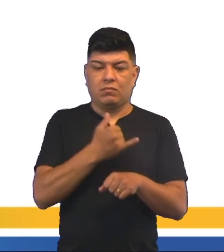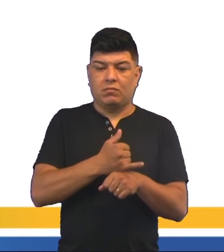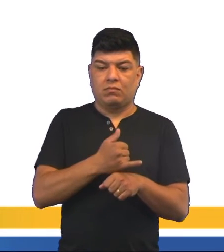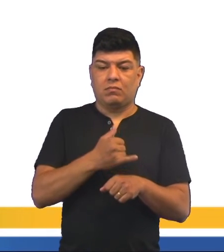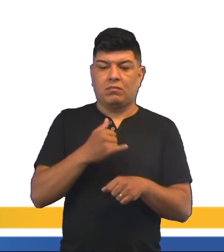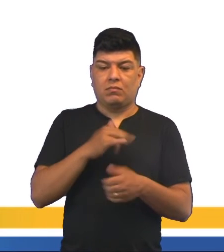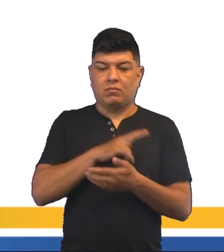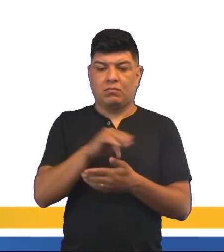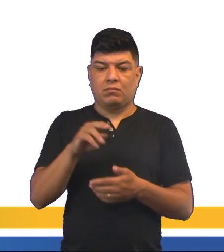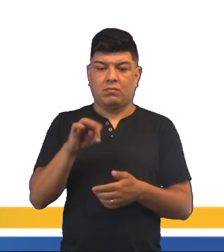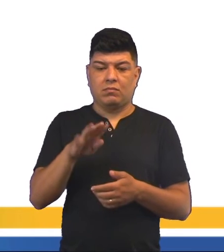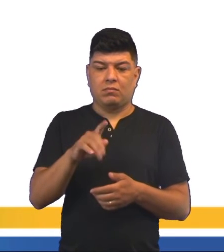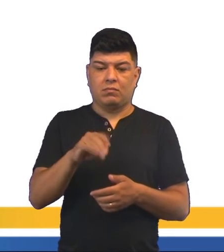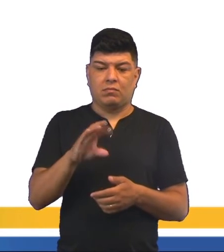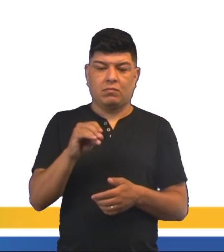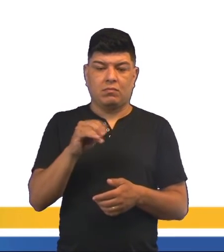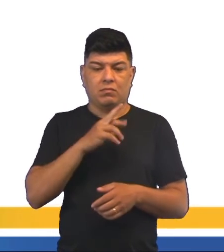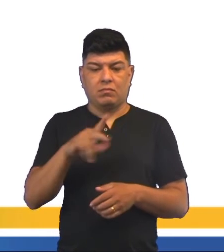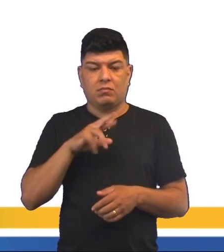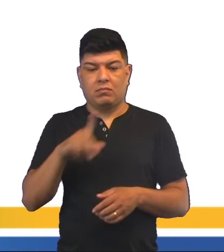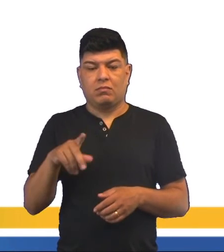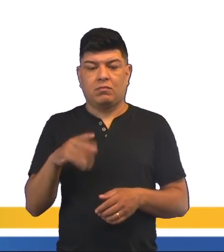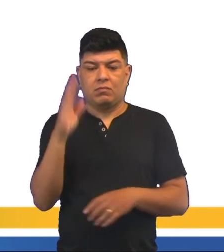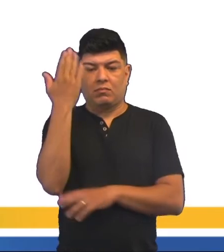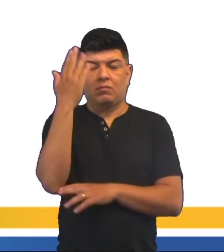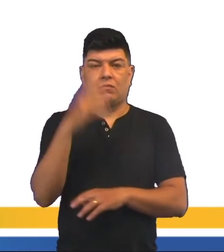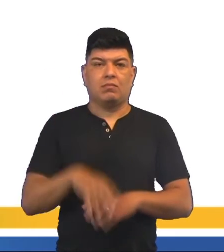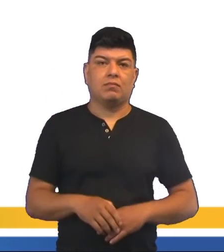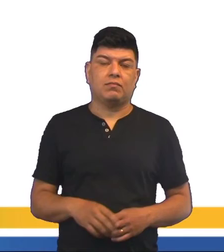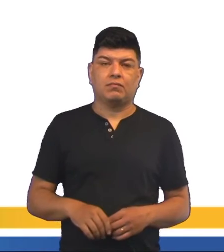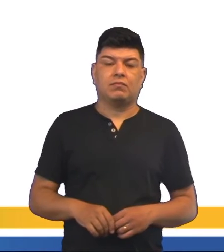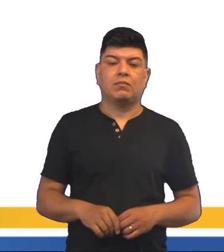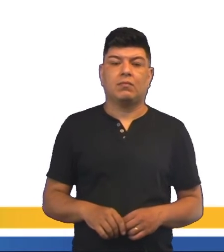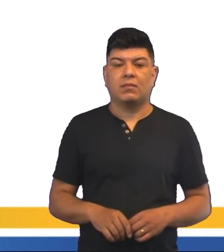alimentos, os minerais não metálicos e a indústria madeireira.